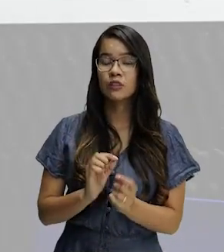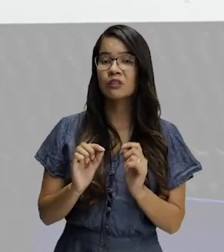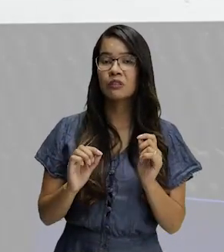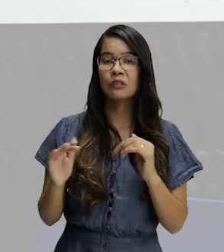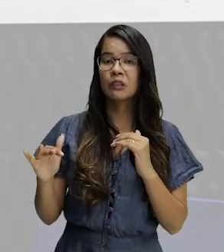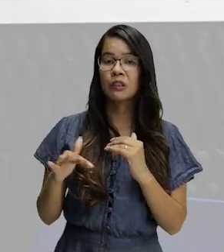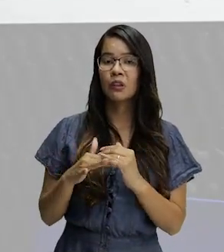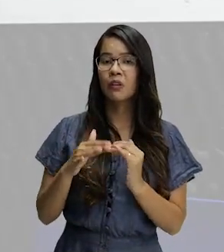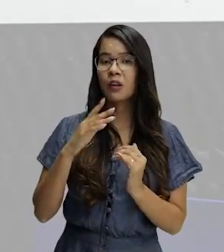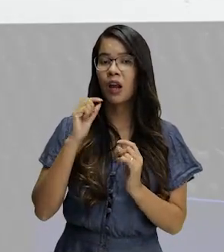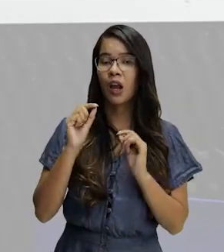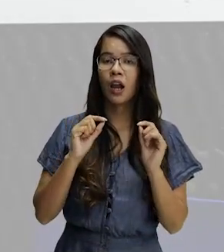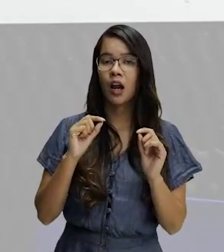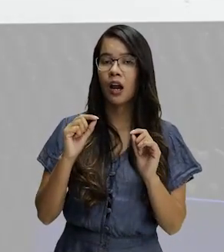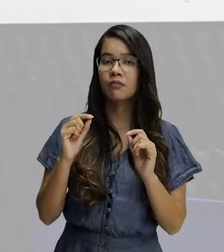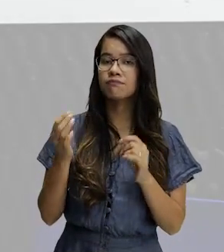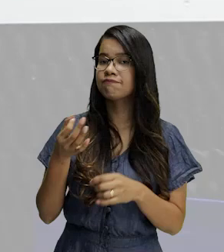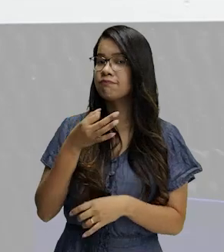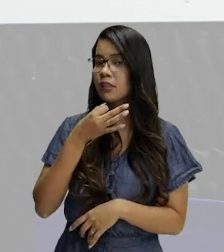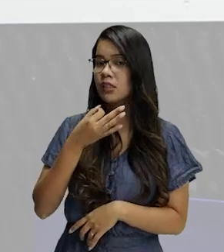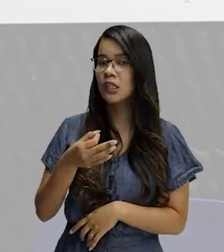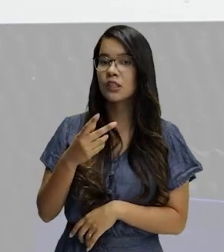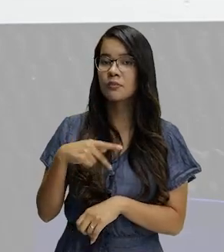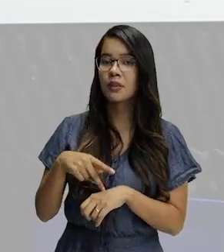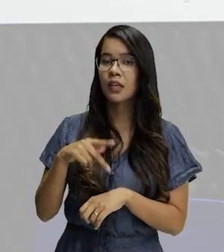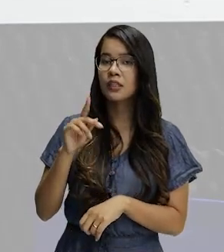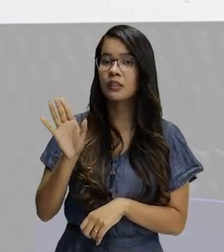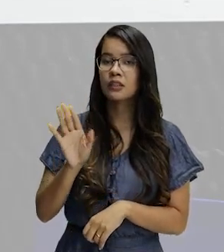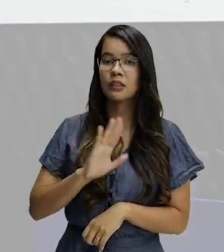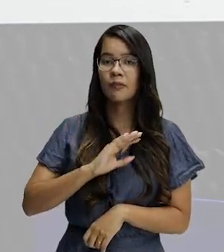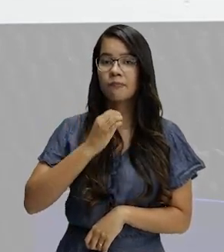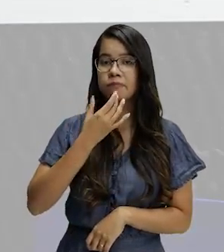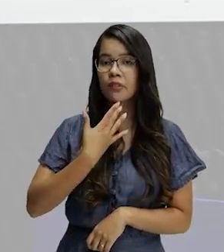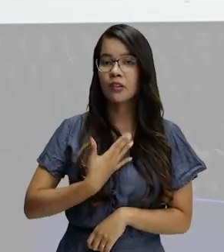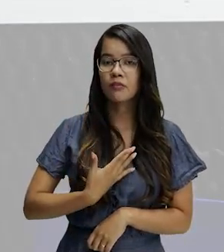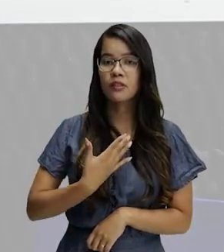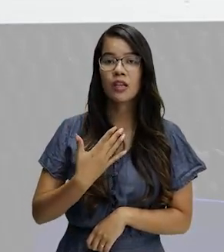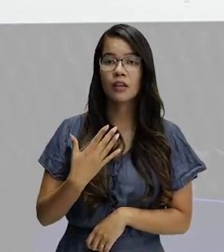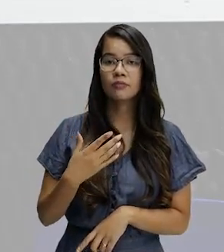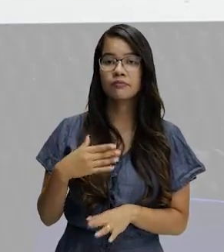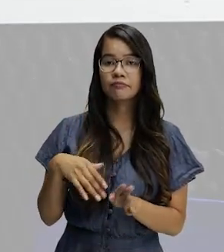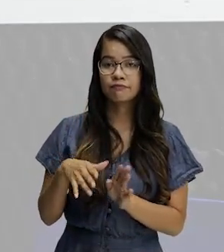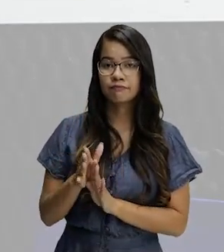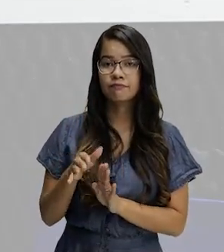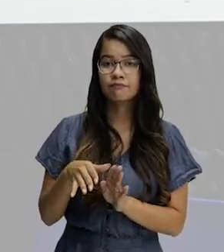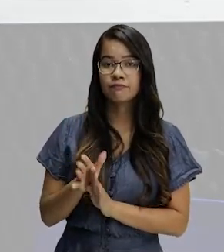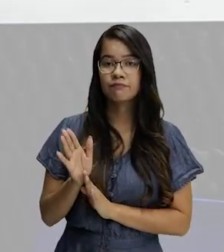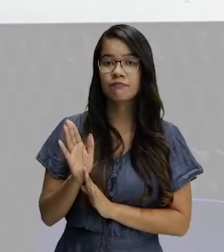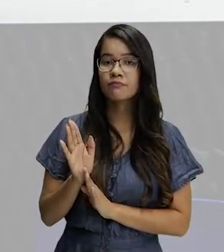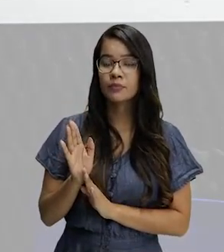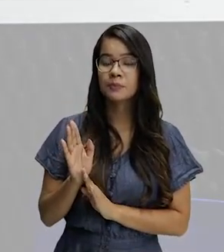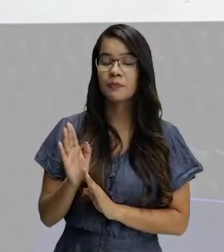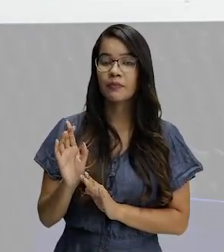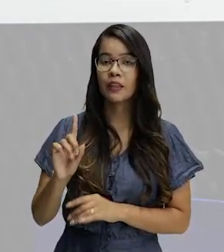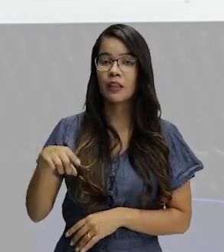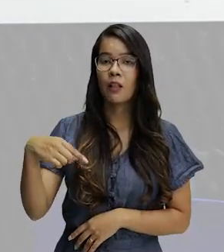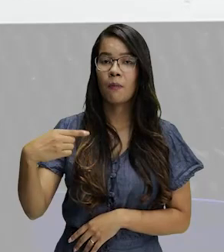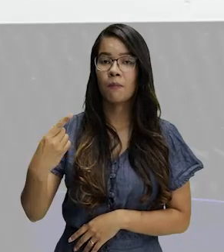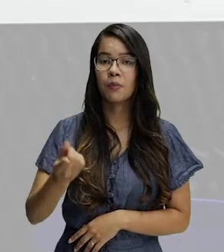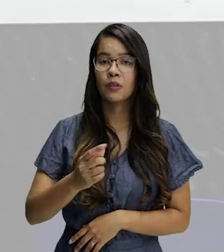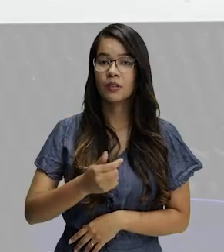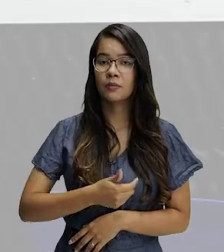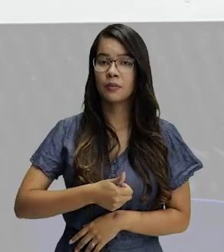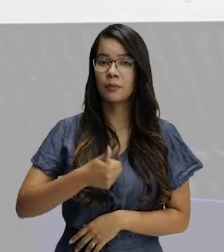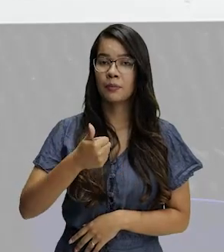no pós-Primeira Guerra Mundial. Essa proposta vem dos países que sofreram principalmente com os tratados pós-Primeira